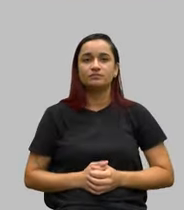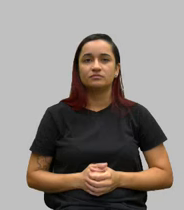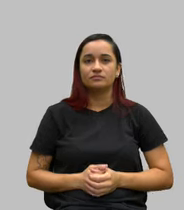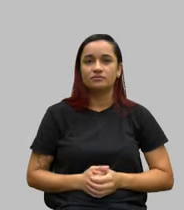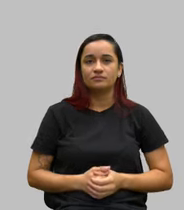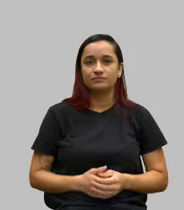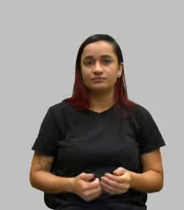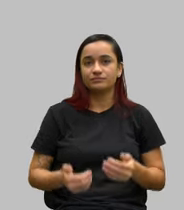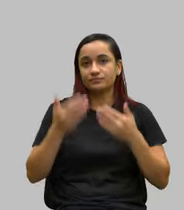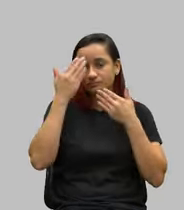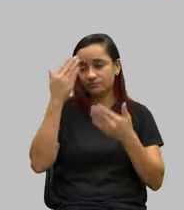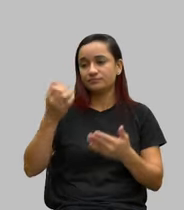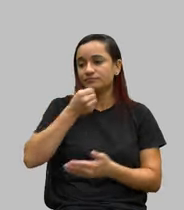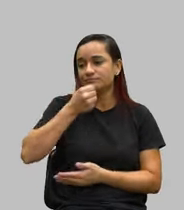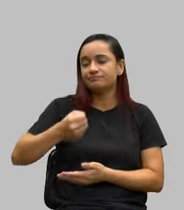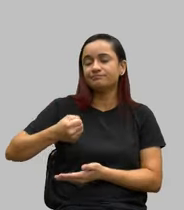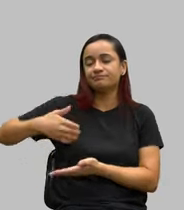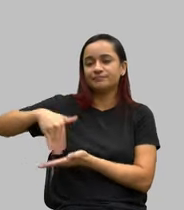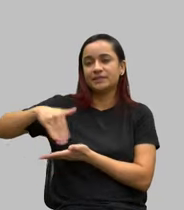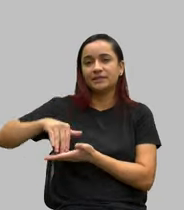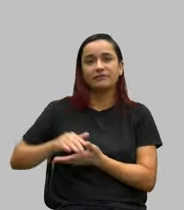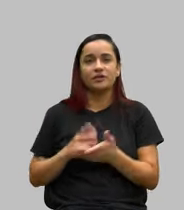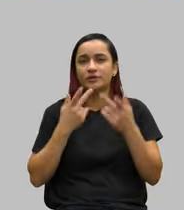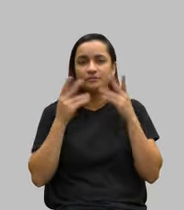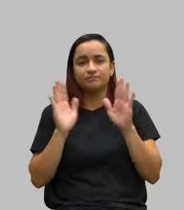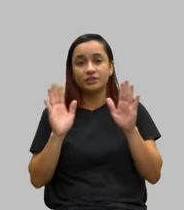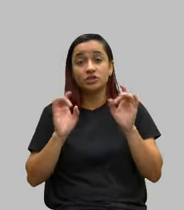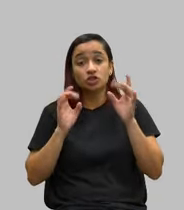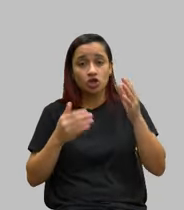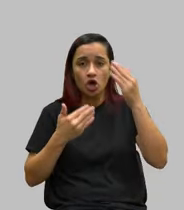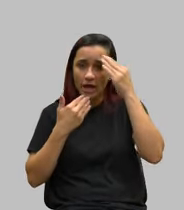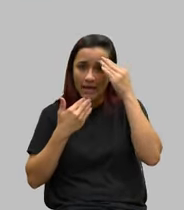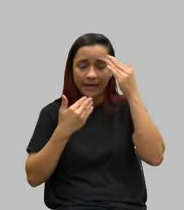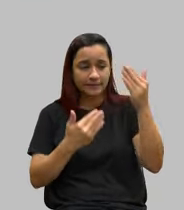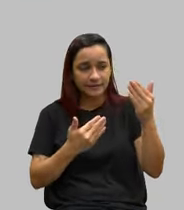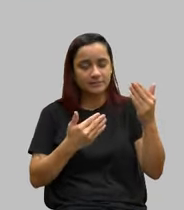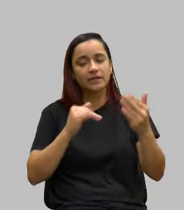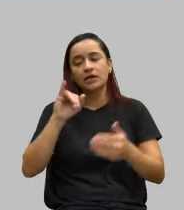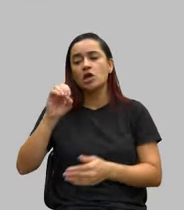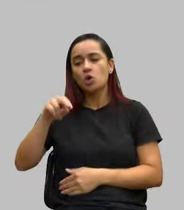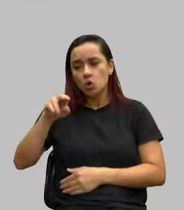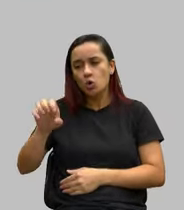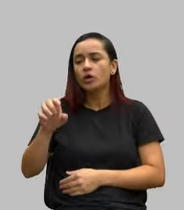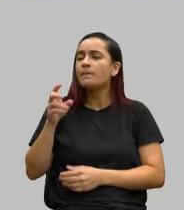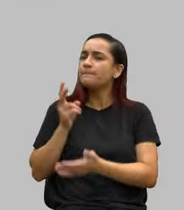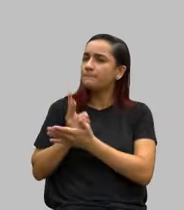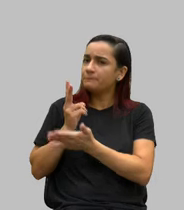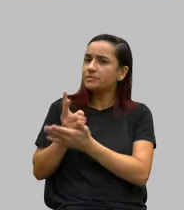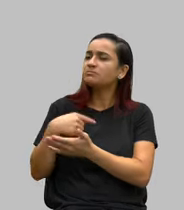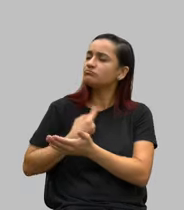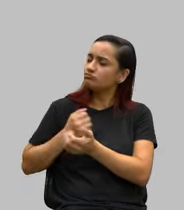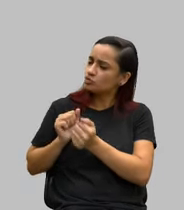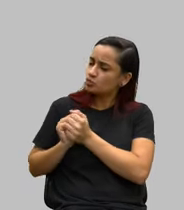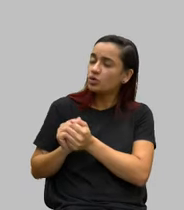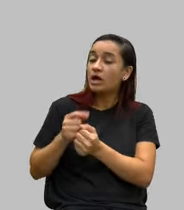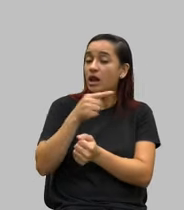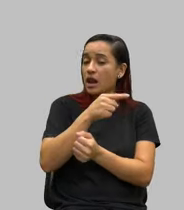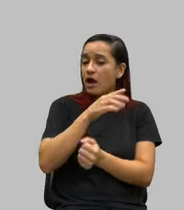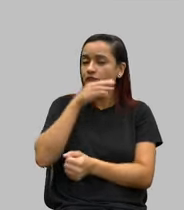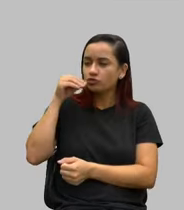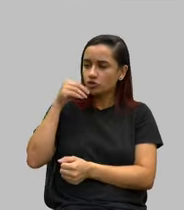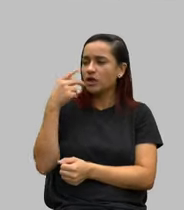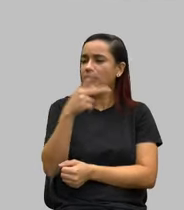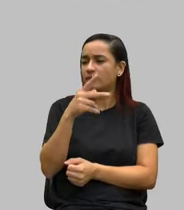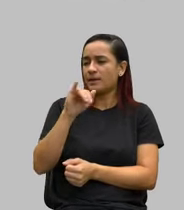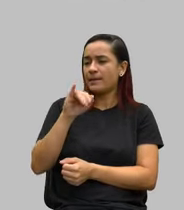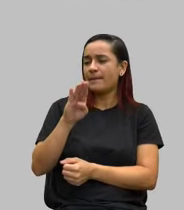secretário senhor tenho a palavra não só agradecer Deputado Deon e pode Sempre contar com a gente aqueles servidores né de Birité já estão sendo remanejados